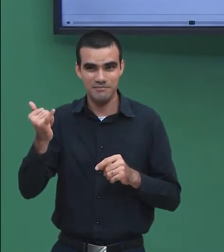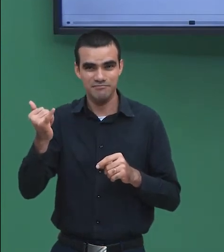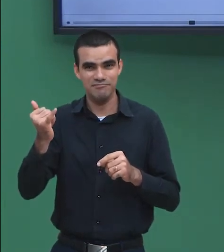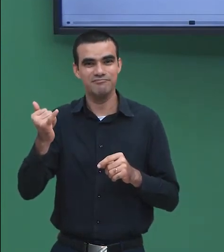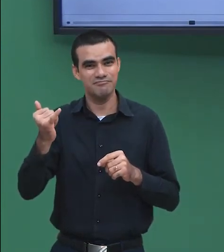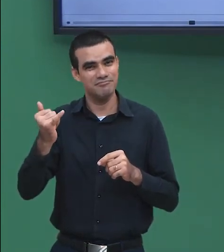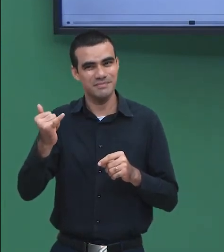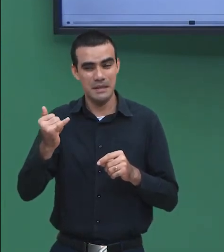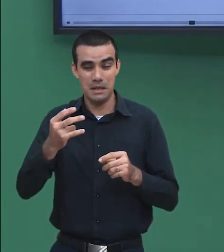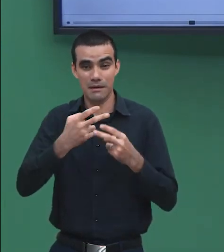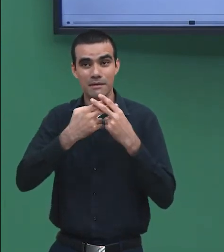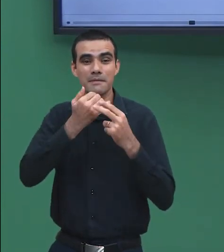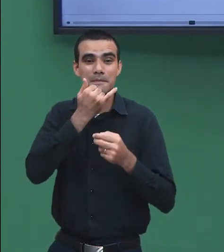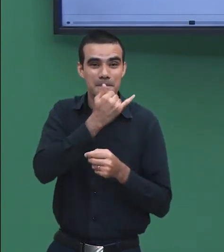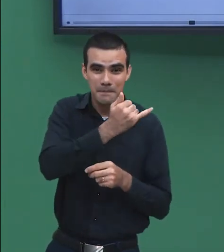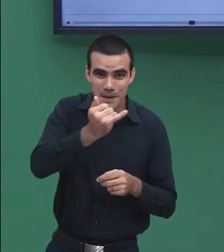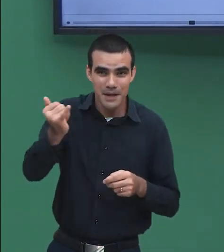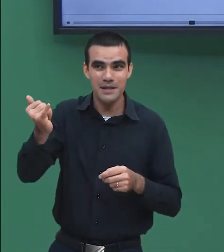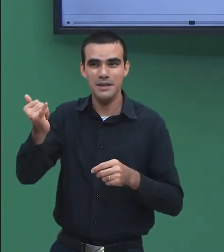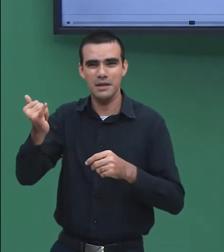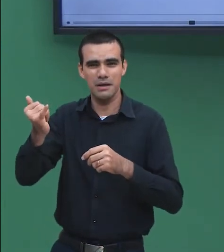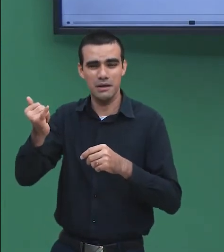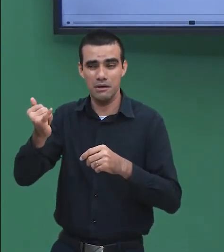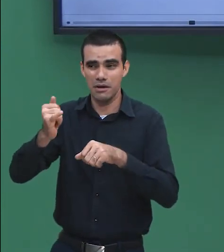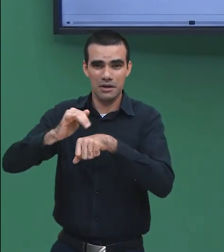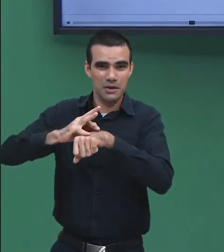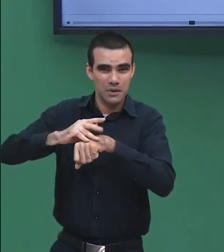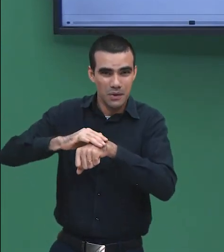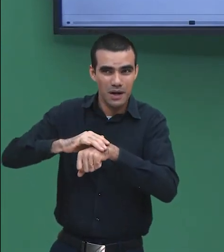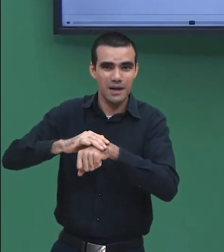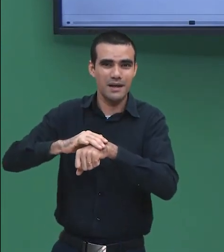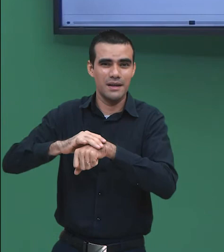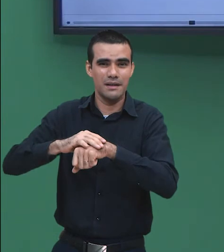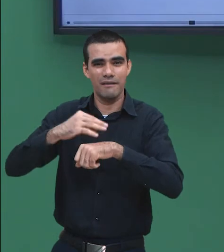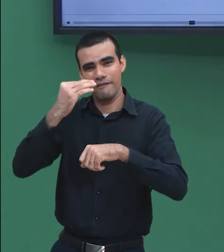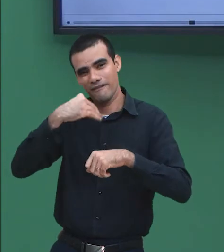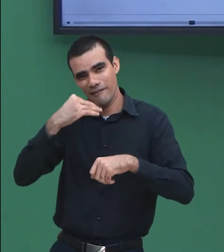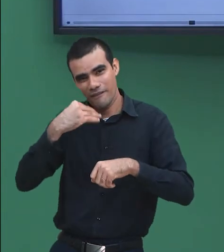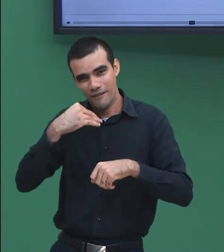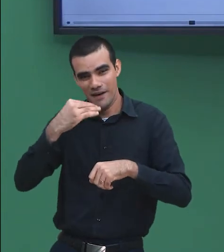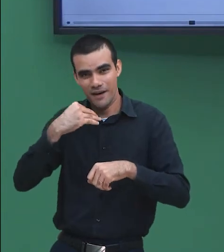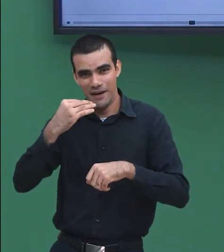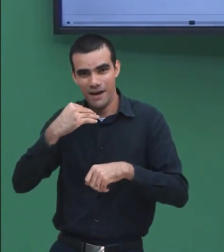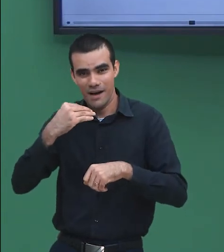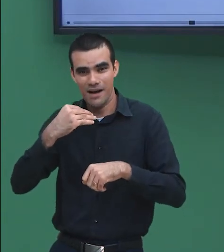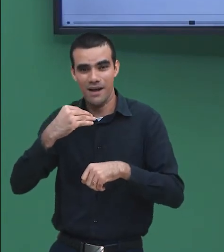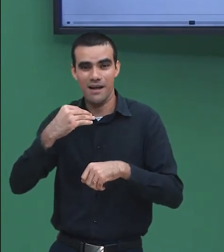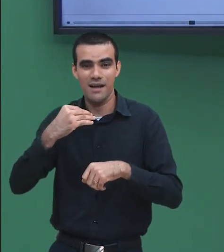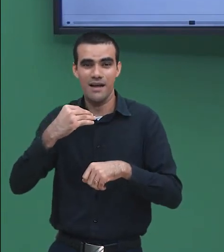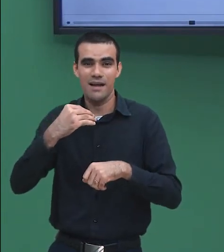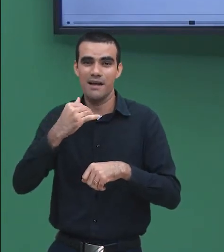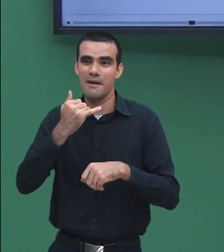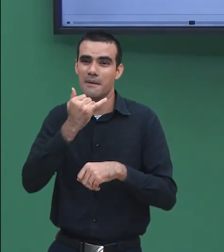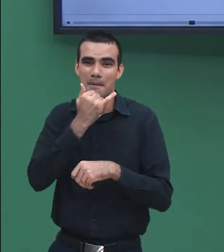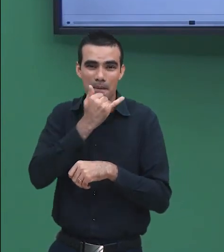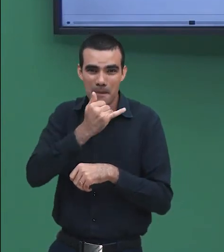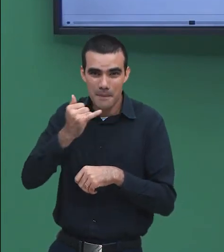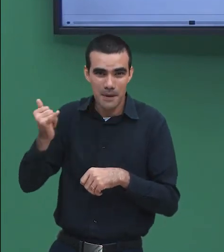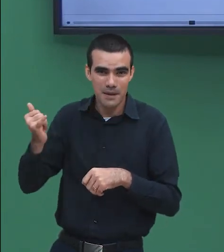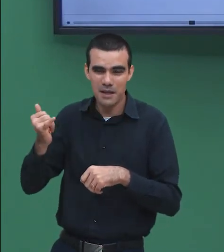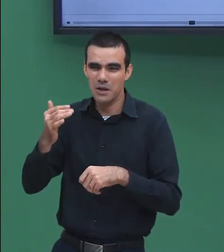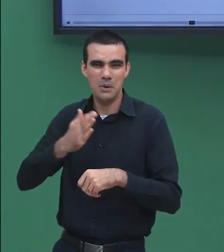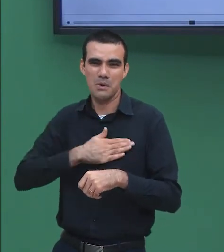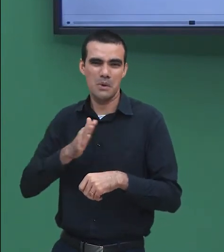ele adoece, o quanto o perdão enfraquece, o quanto o perdão não faz bem